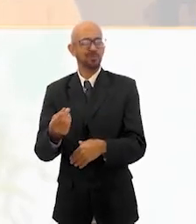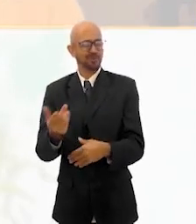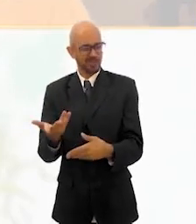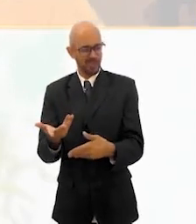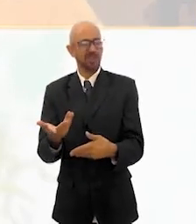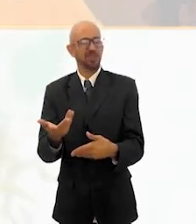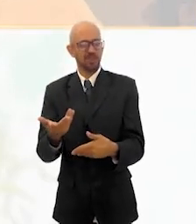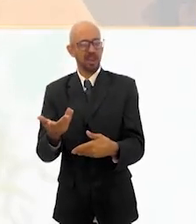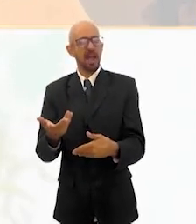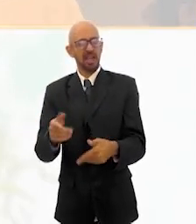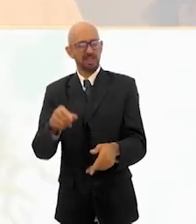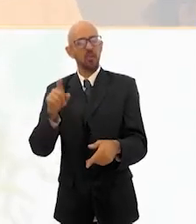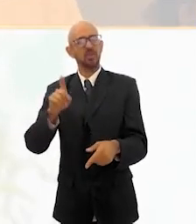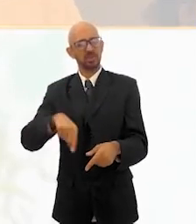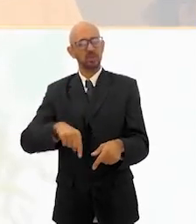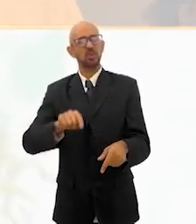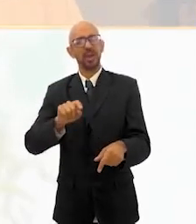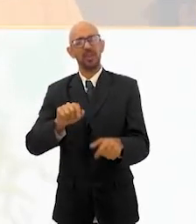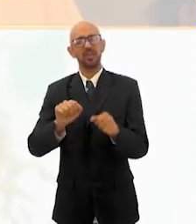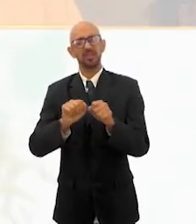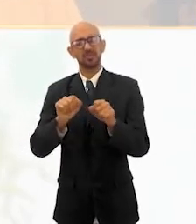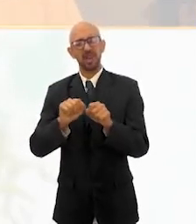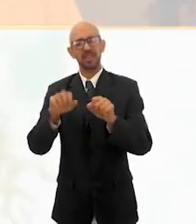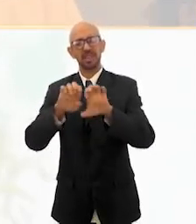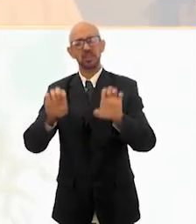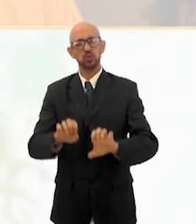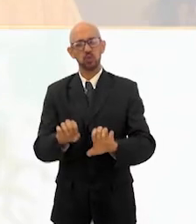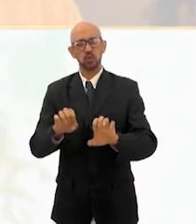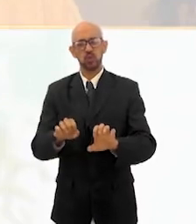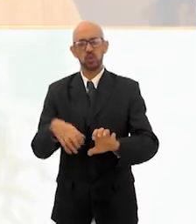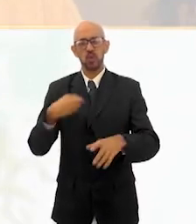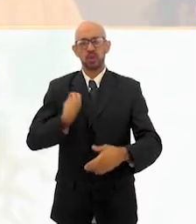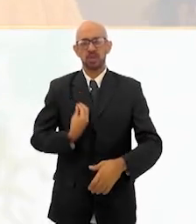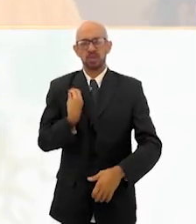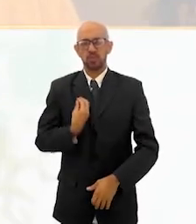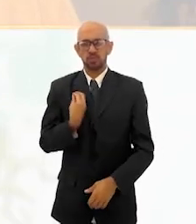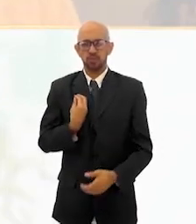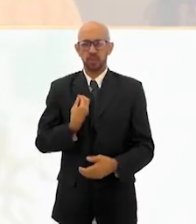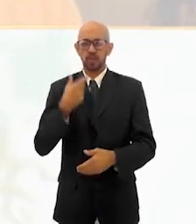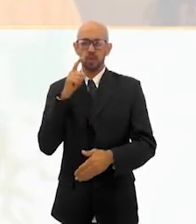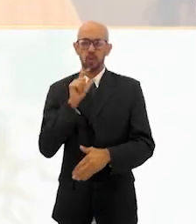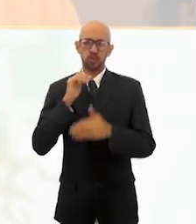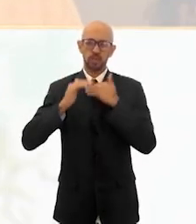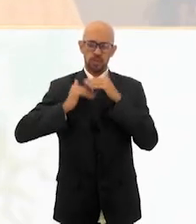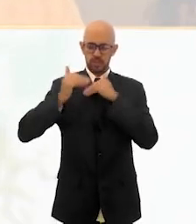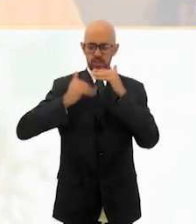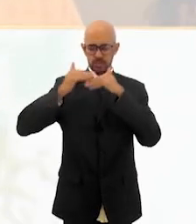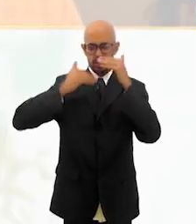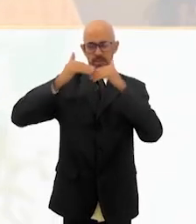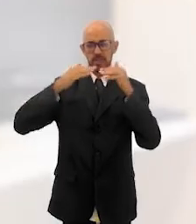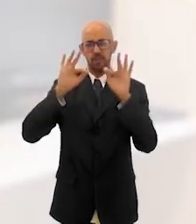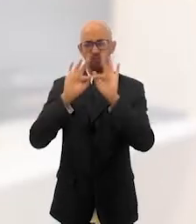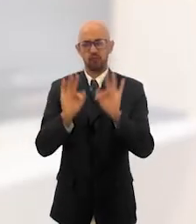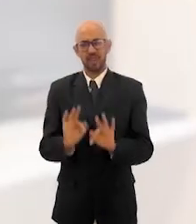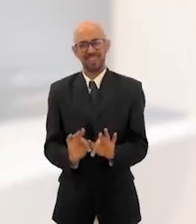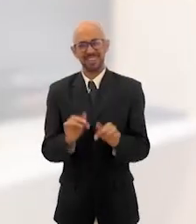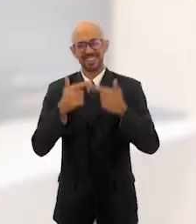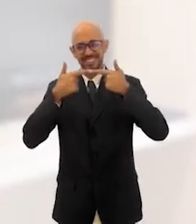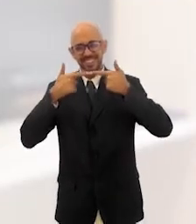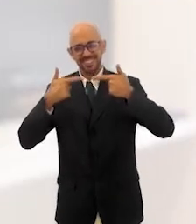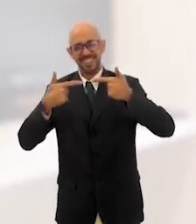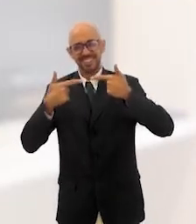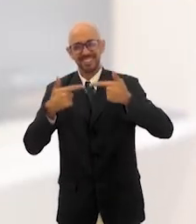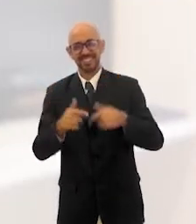talvez foi importante. o denominador que deu toda a diferença de eu ter conseguido me, talvez, crescer uma pessoa mais feliz e